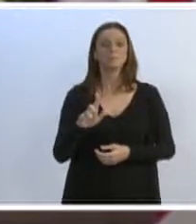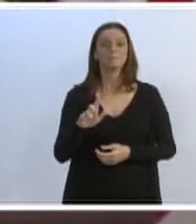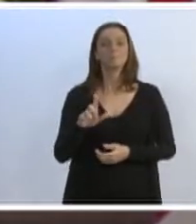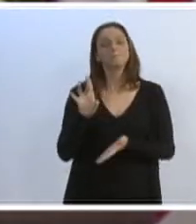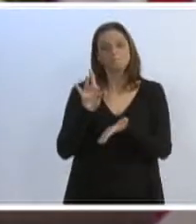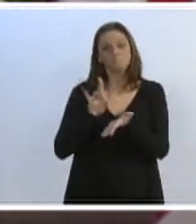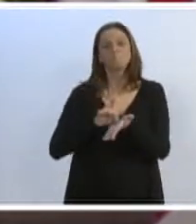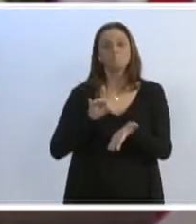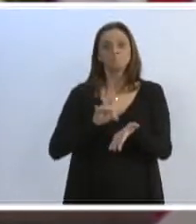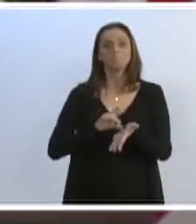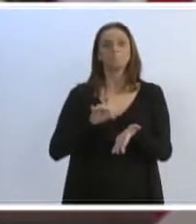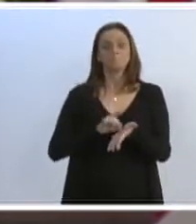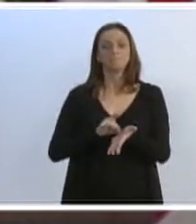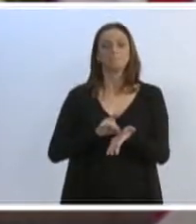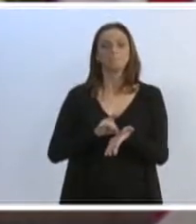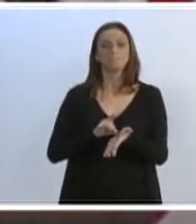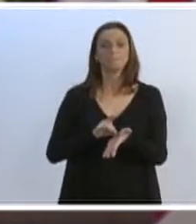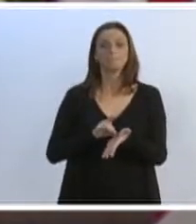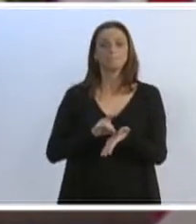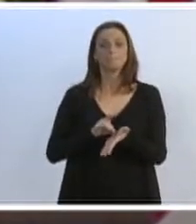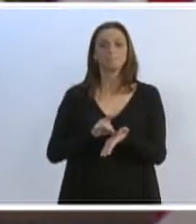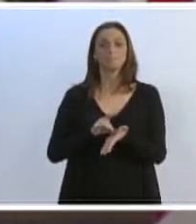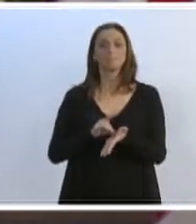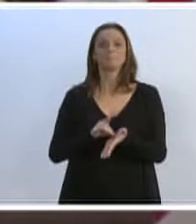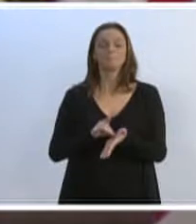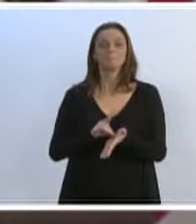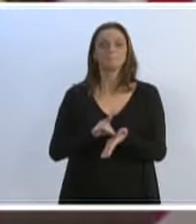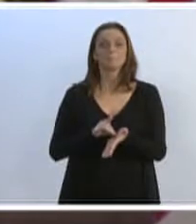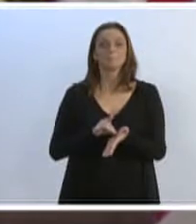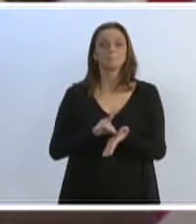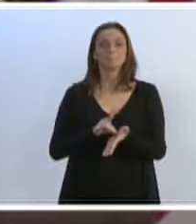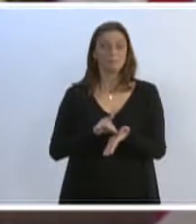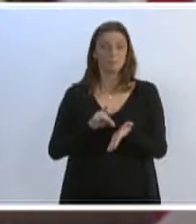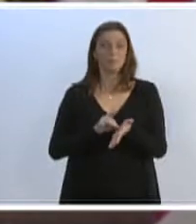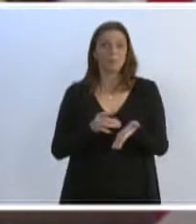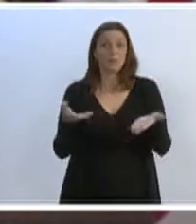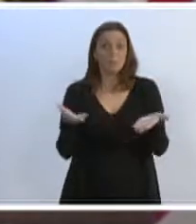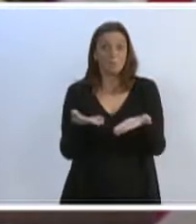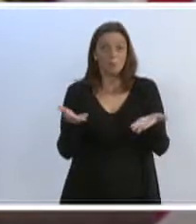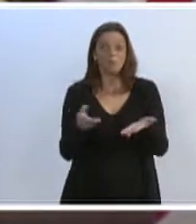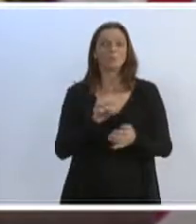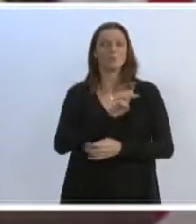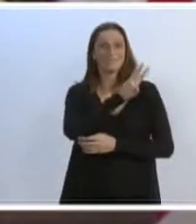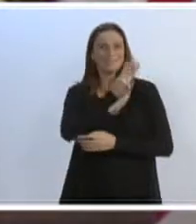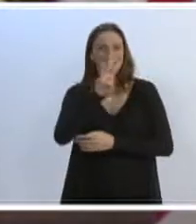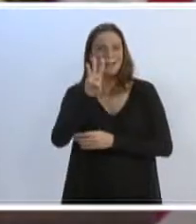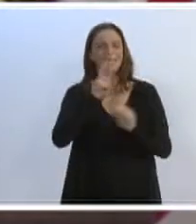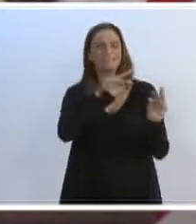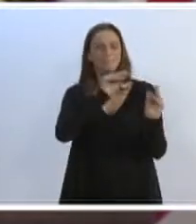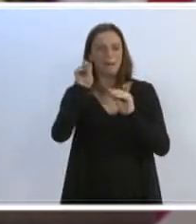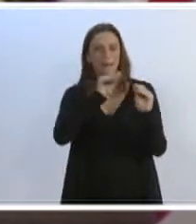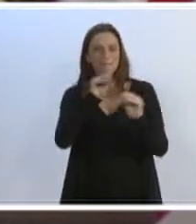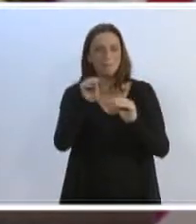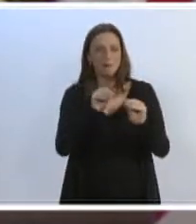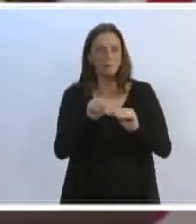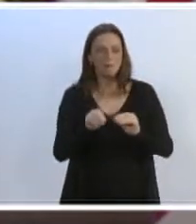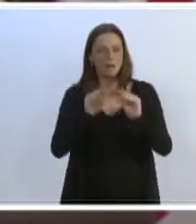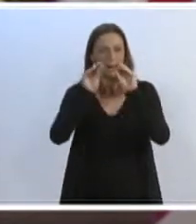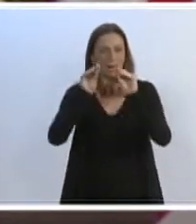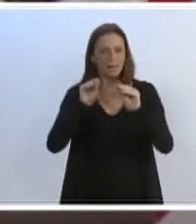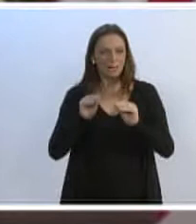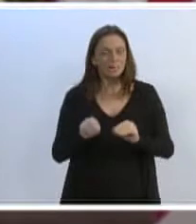é qualquer publicação que chega a tão provecta idade, tanto que ela é hoje a mais antiga do gênero